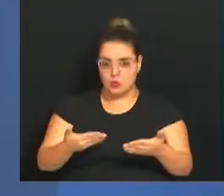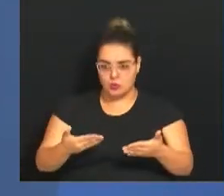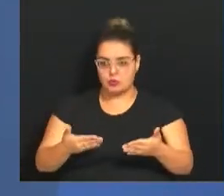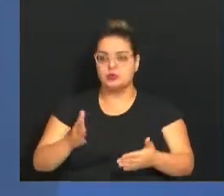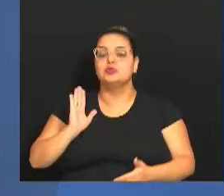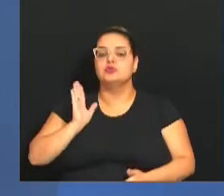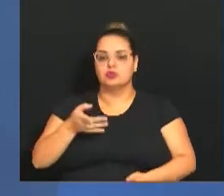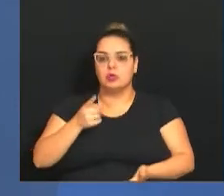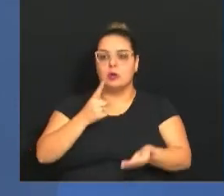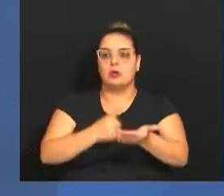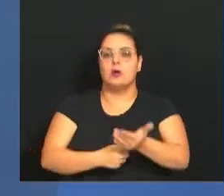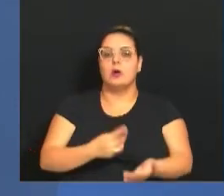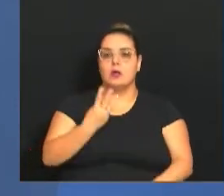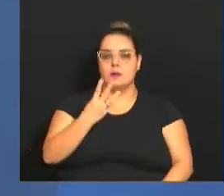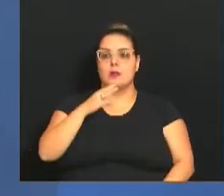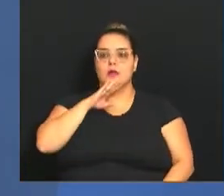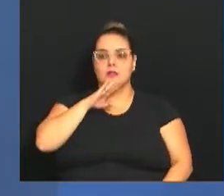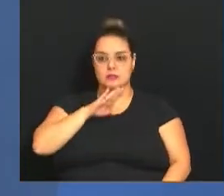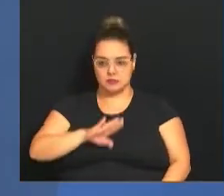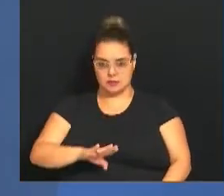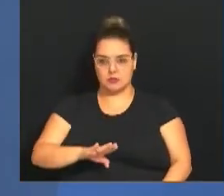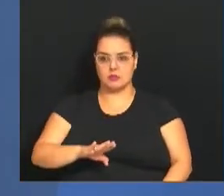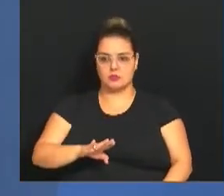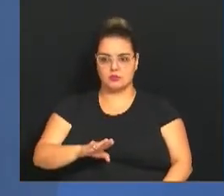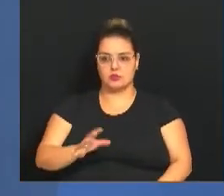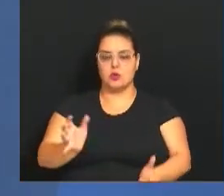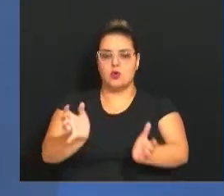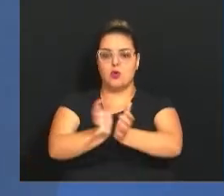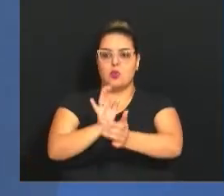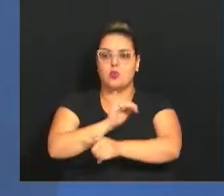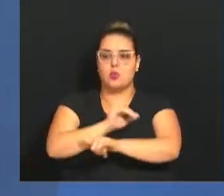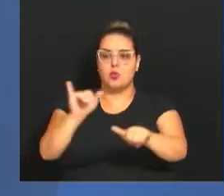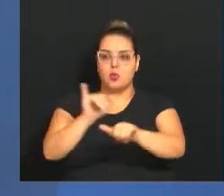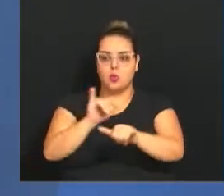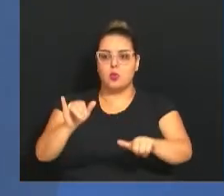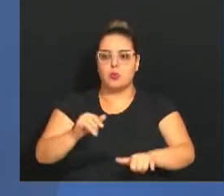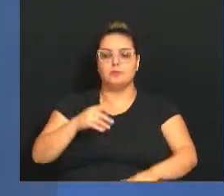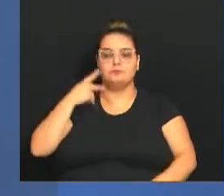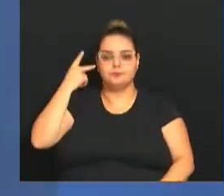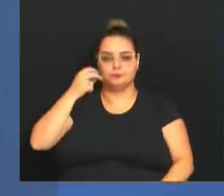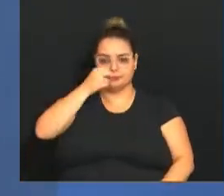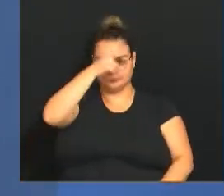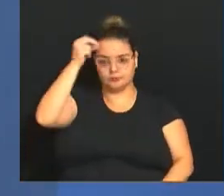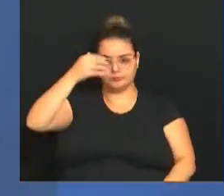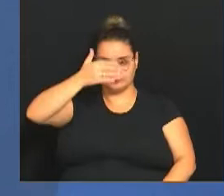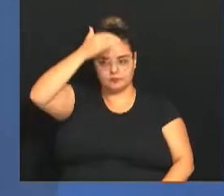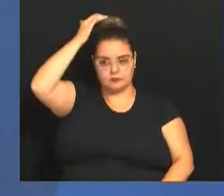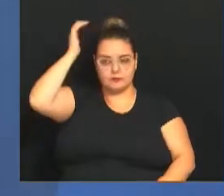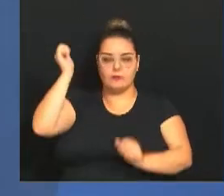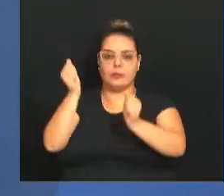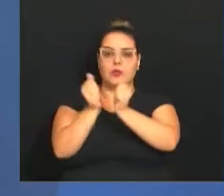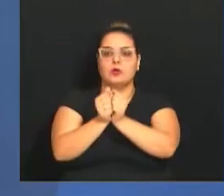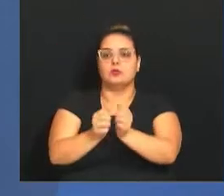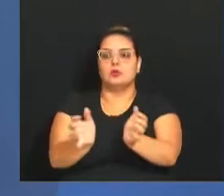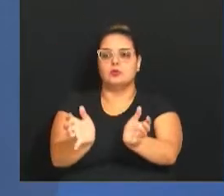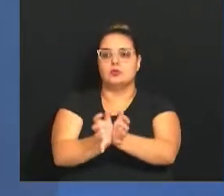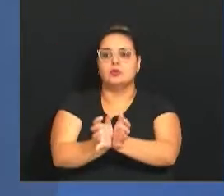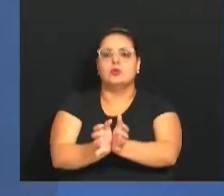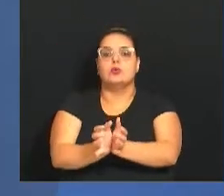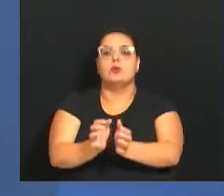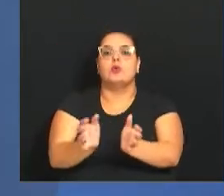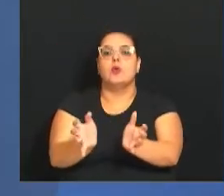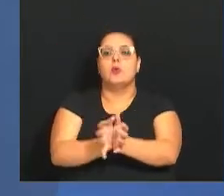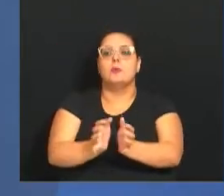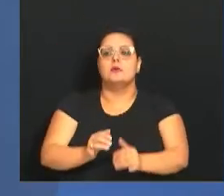marcada para 3h da tarde, uma coletiva do prefeito Dário Saad, juntamente com a equipe do Comitê Municipal que